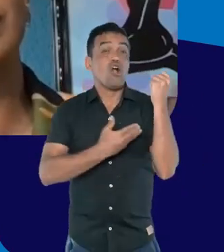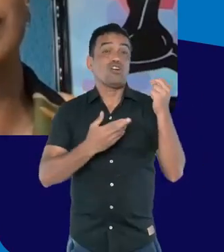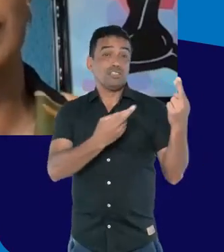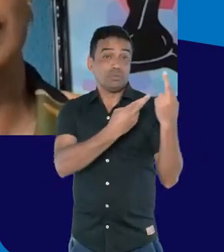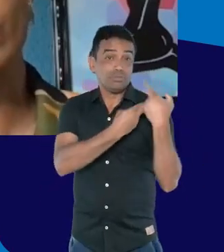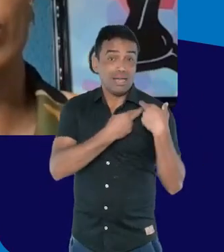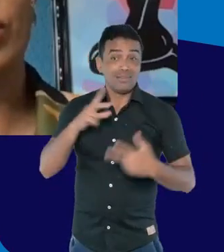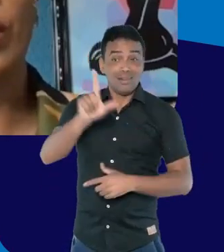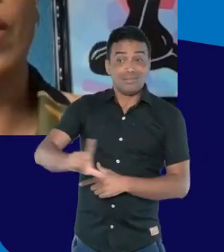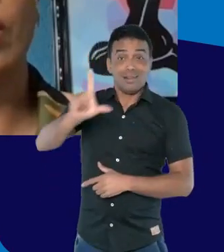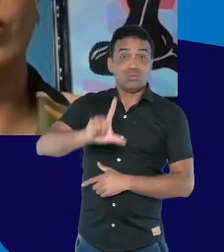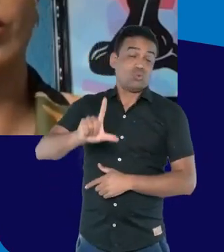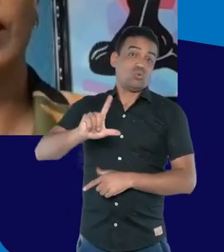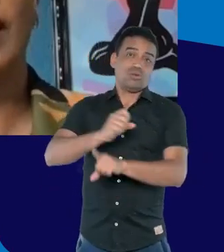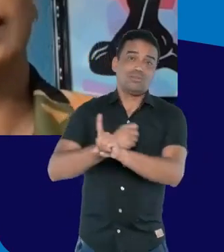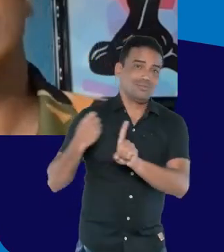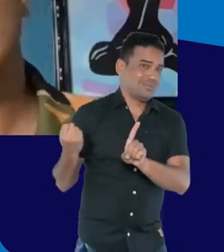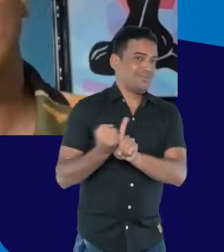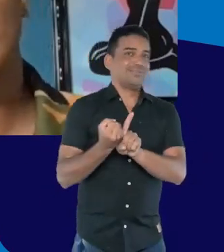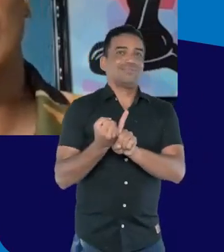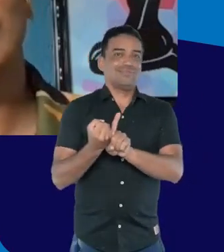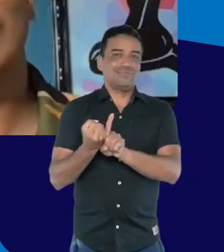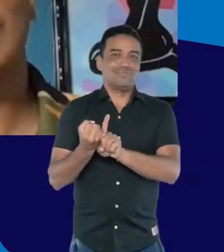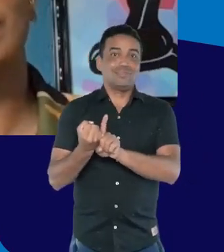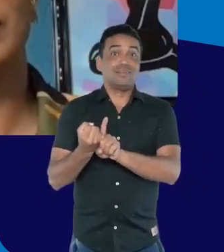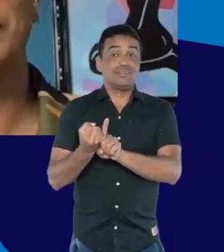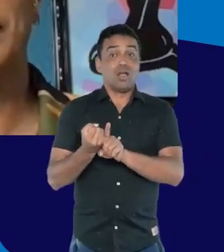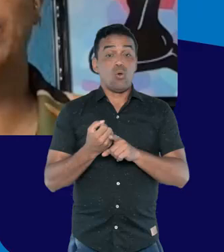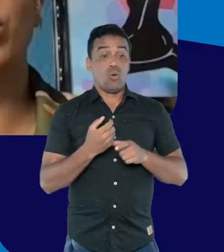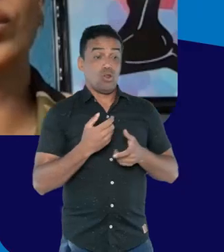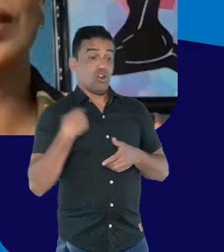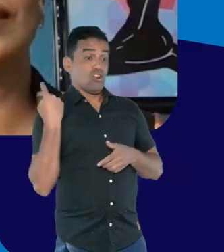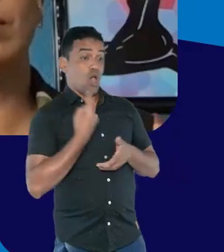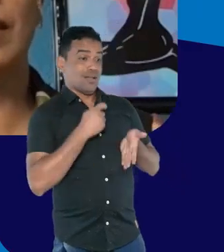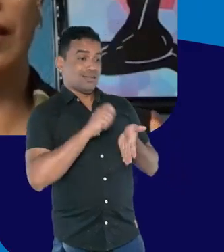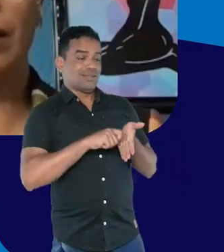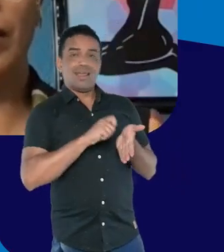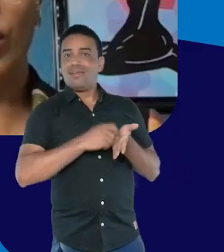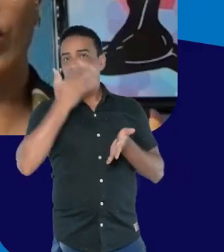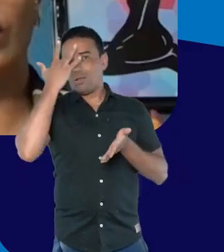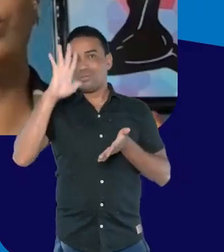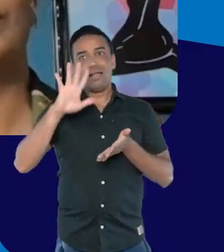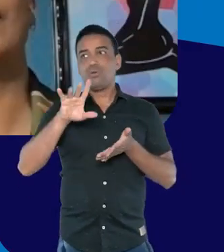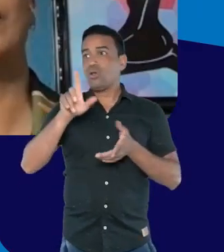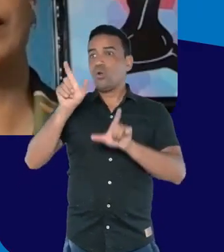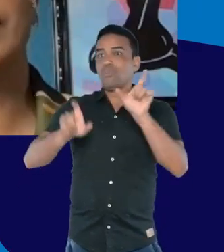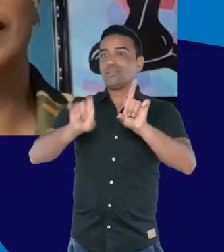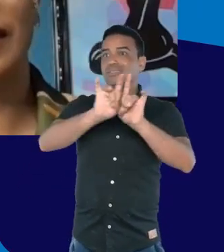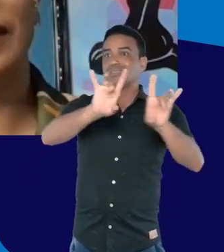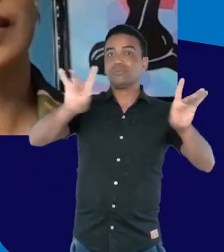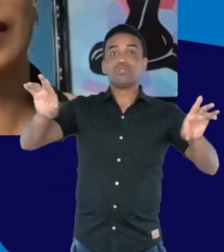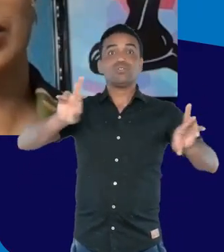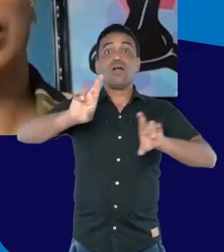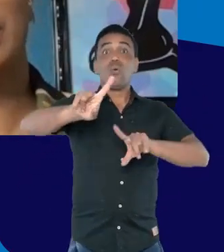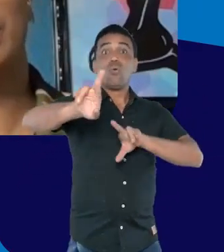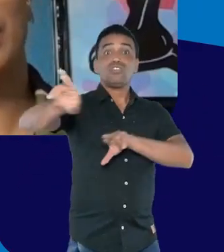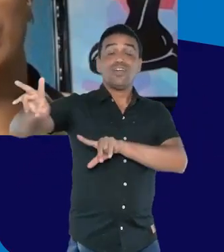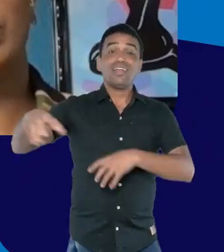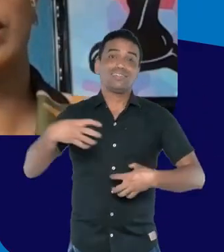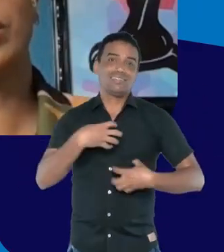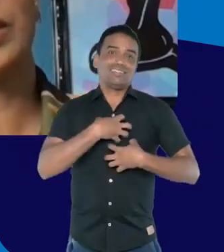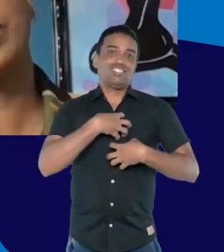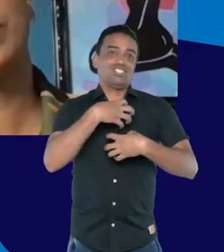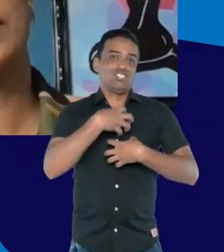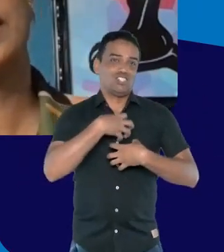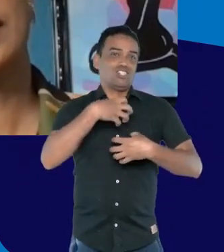e onde como aquilo que a gente escreve, a gente nunca sabe exatamente qual é o impacto que vai ter para